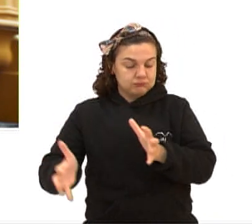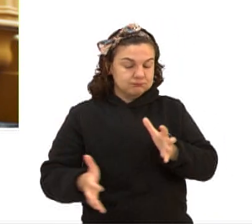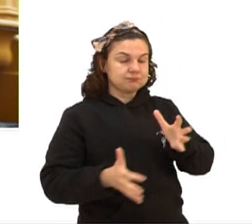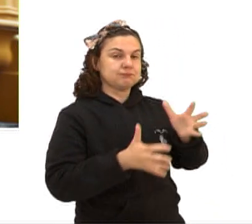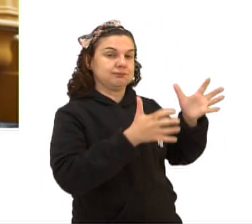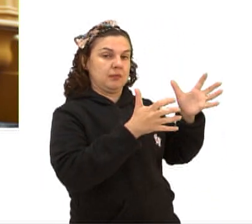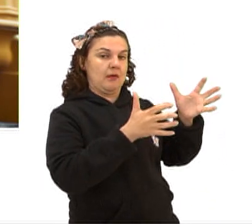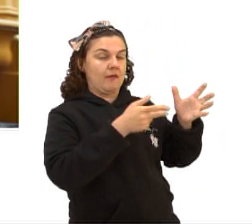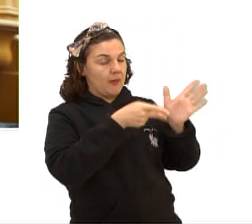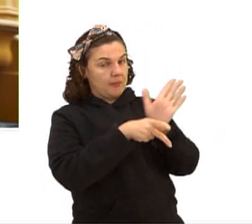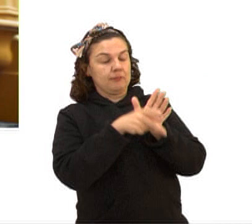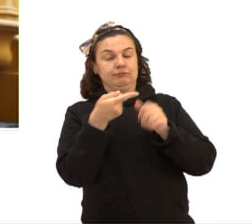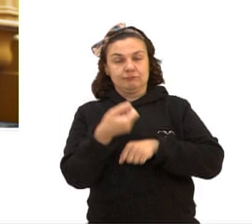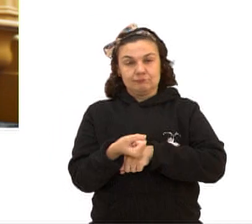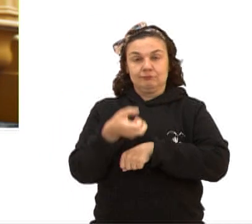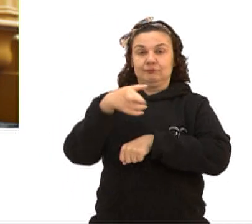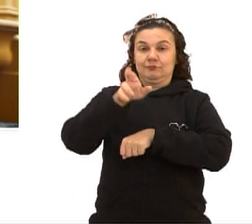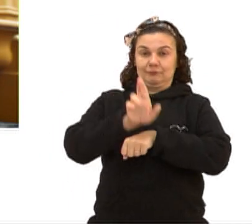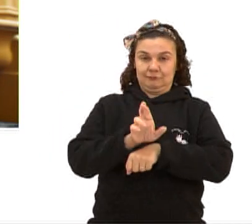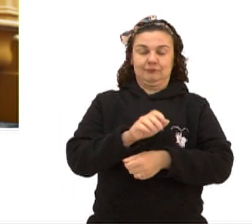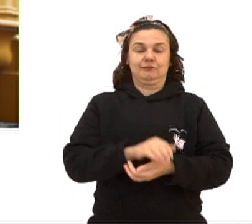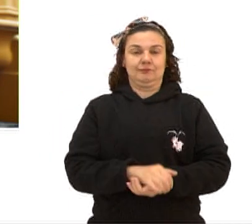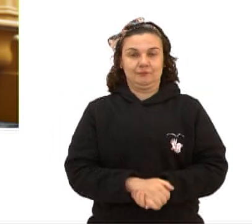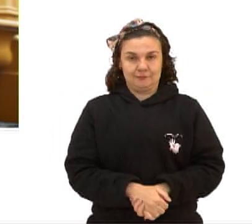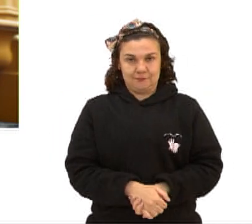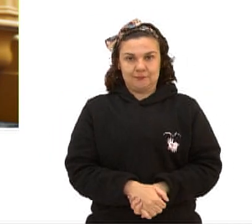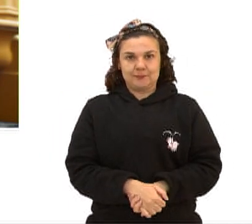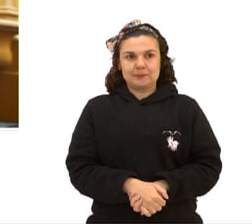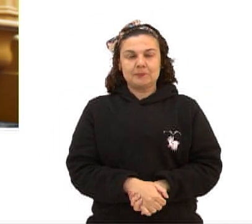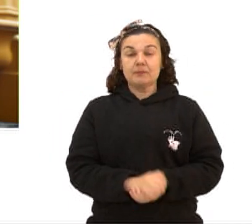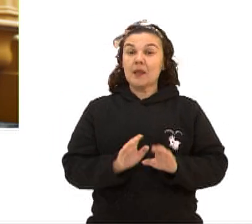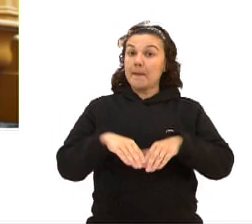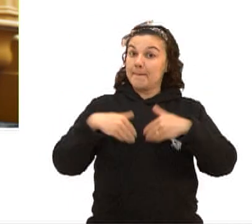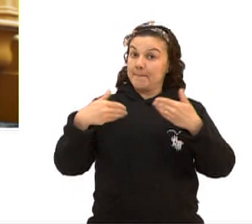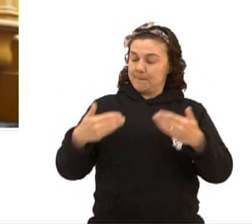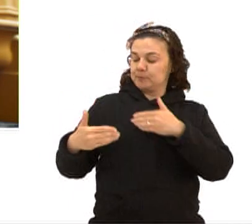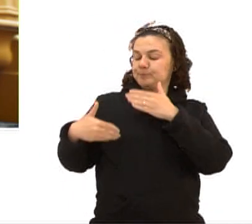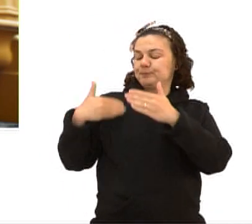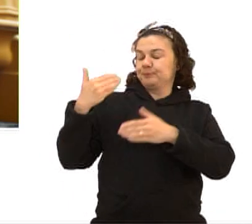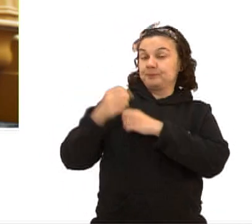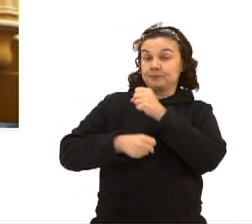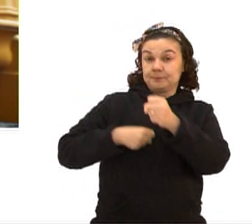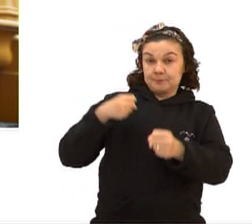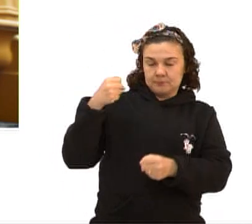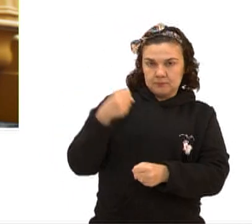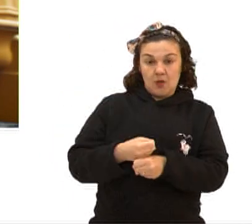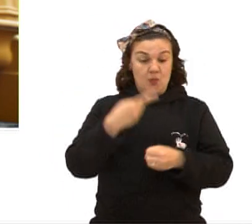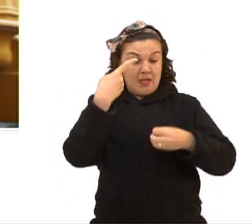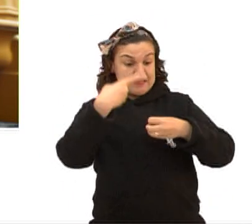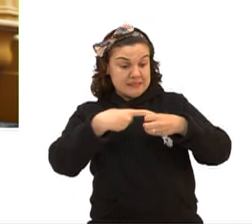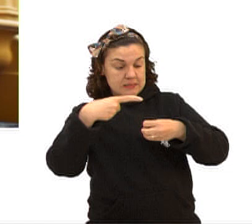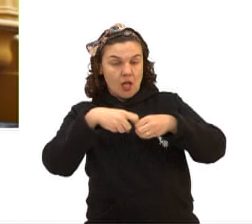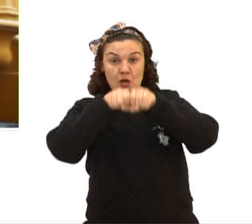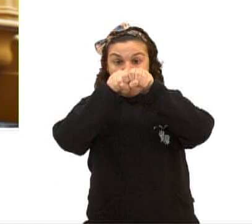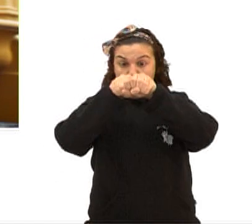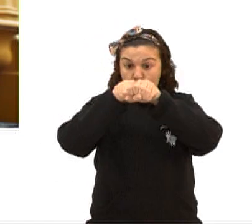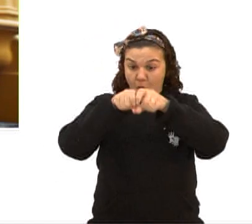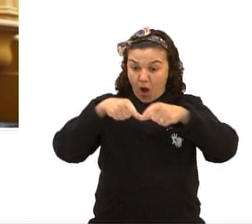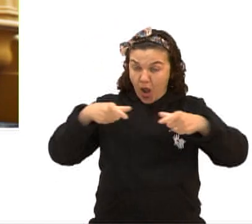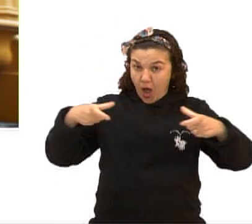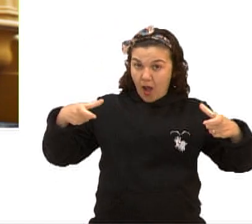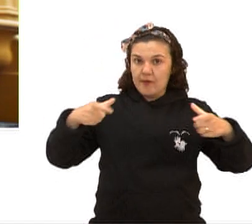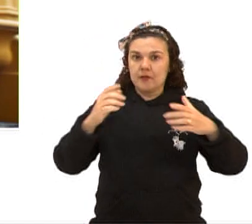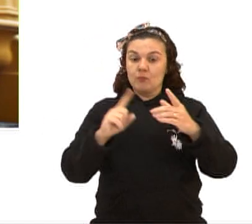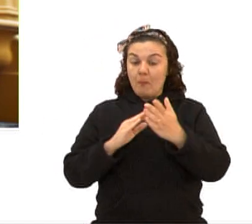né? Vinham buscar as águas nas torneiras para levar para os seus senhores. Mas passou-se o tempo e a cidade cresceu. E agora damos um salto aí na